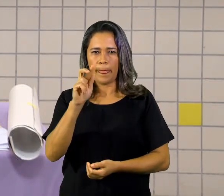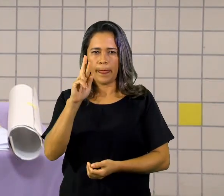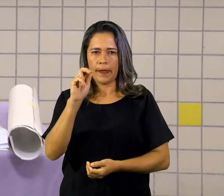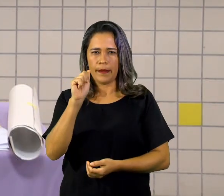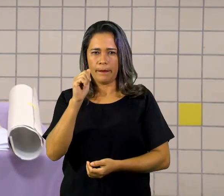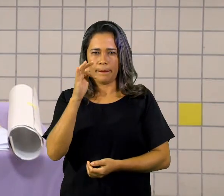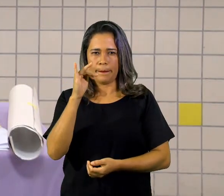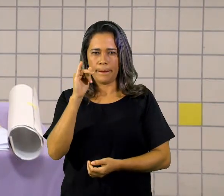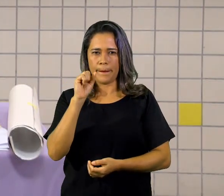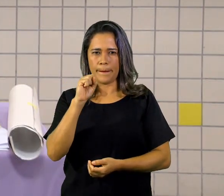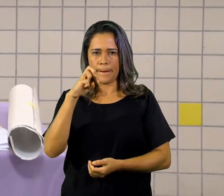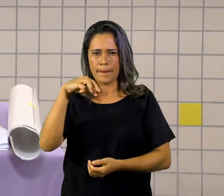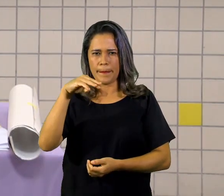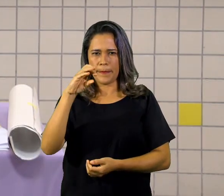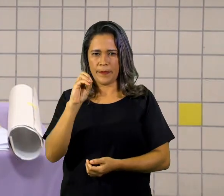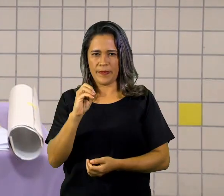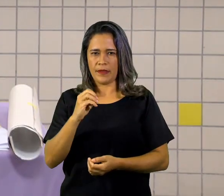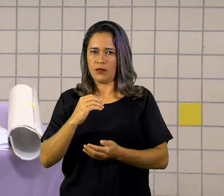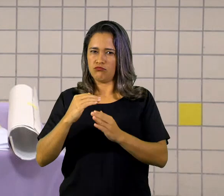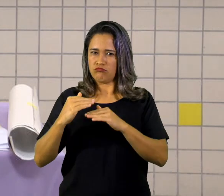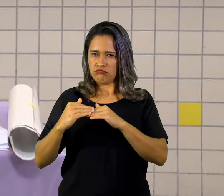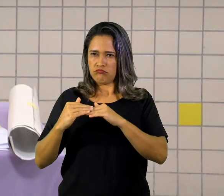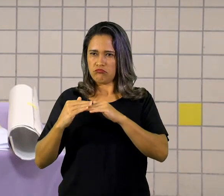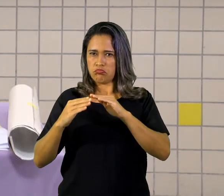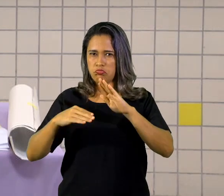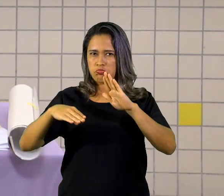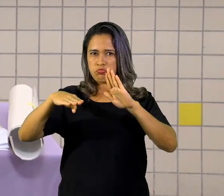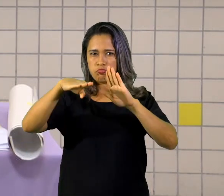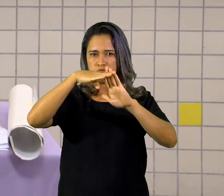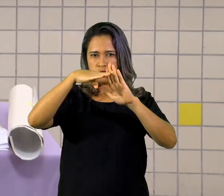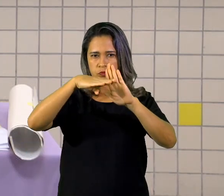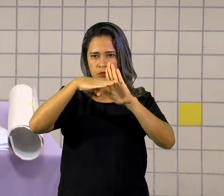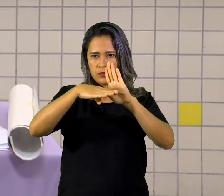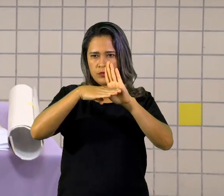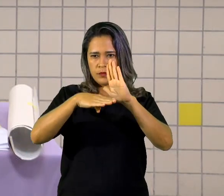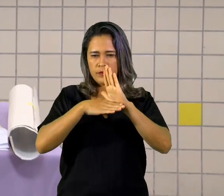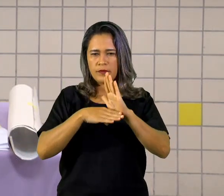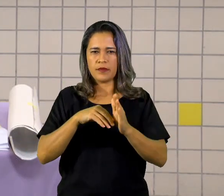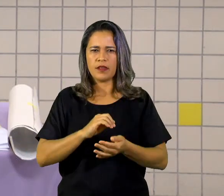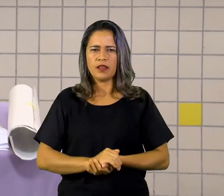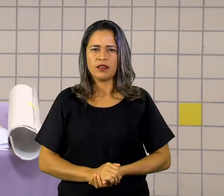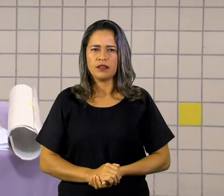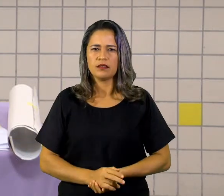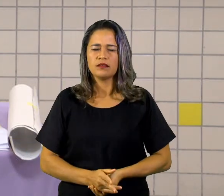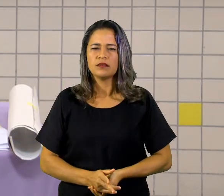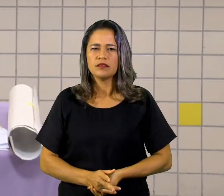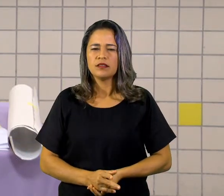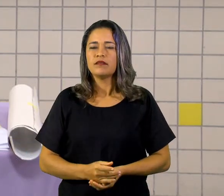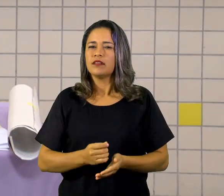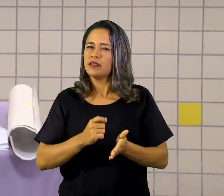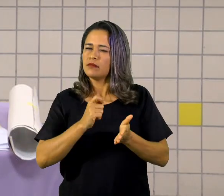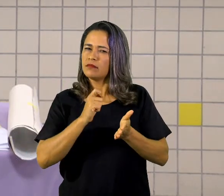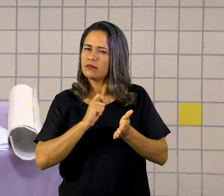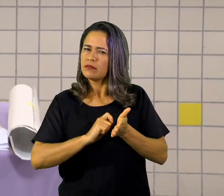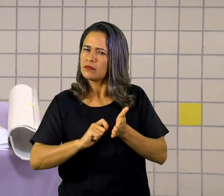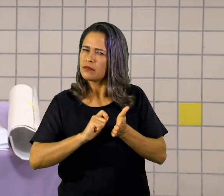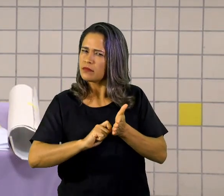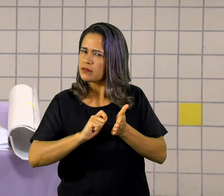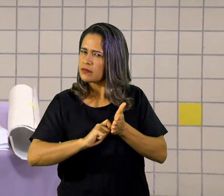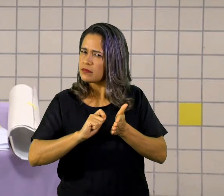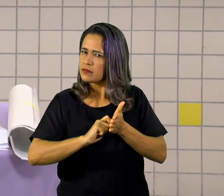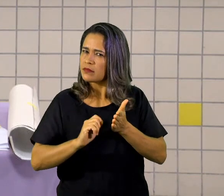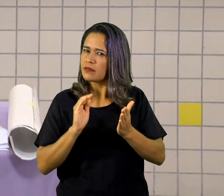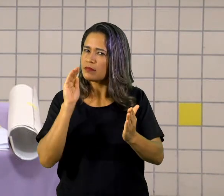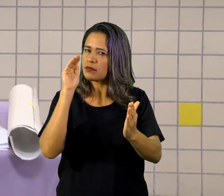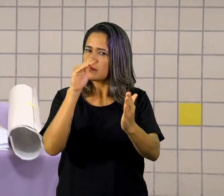diferentes fases, que vai desde a garatuja, desde a escrita esquemática.